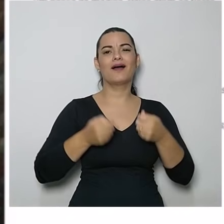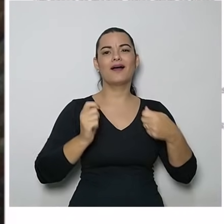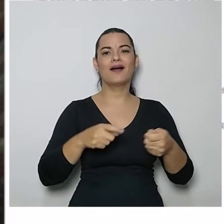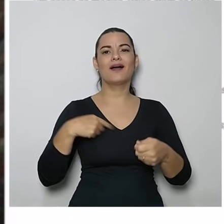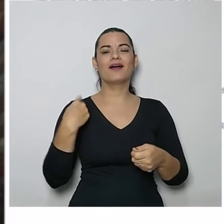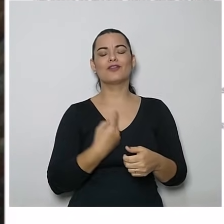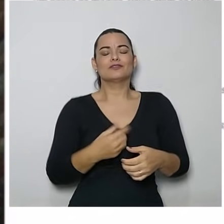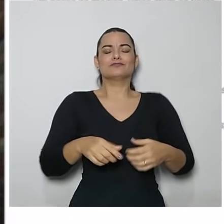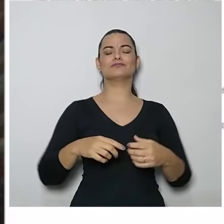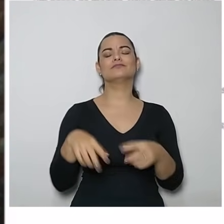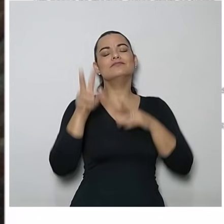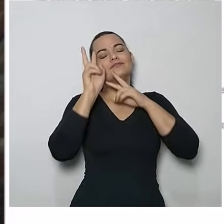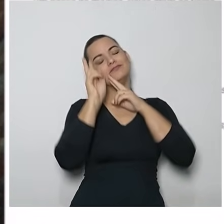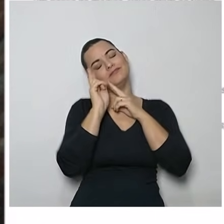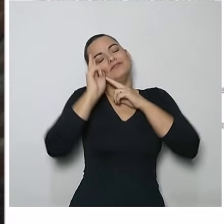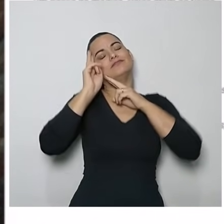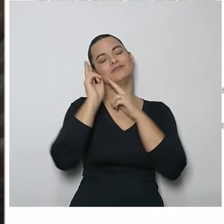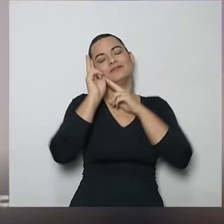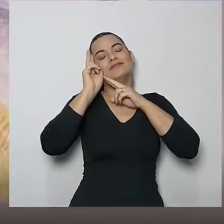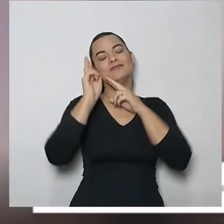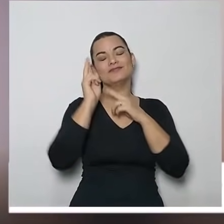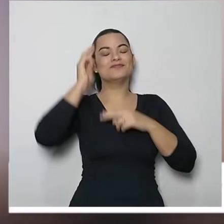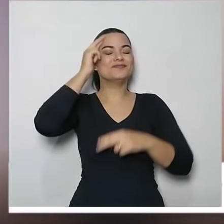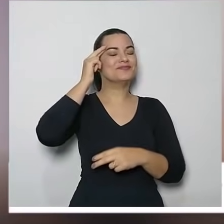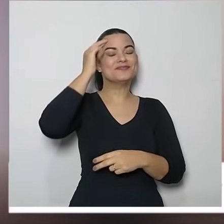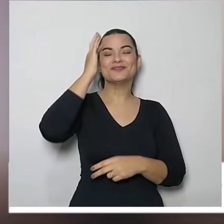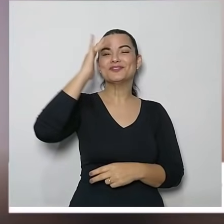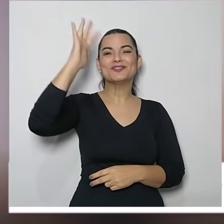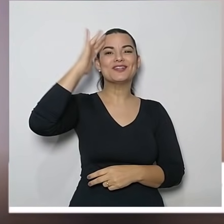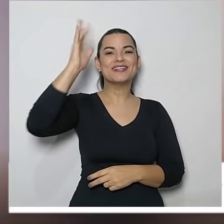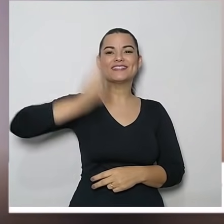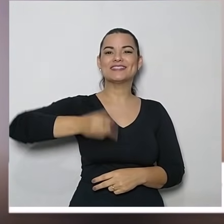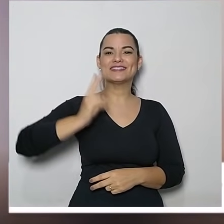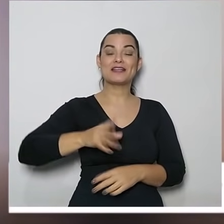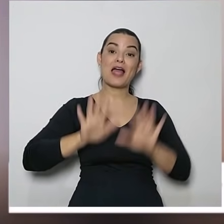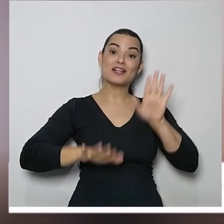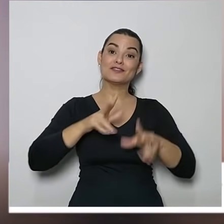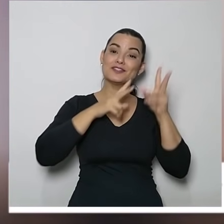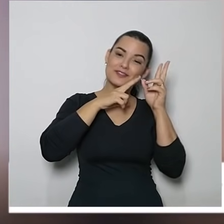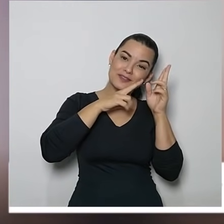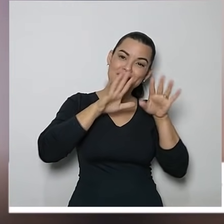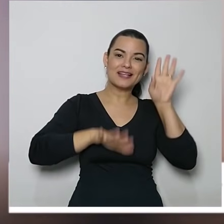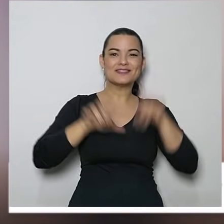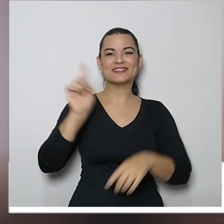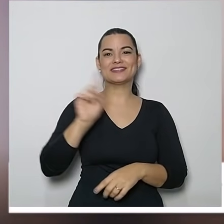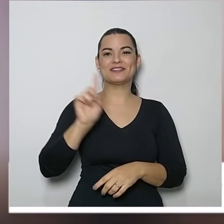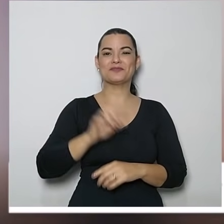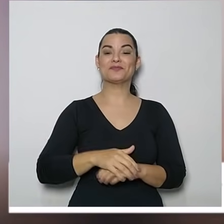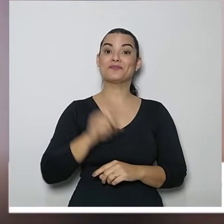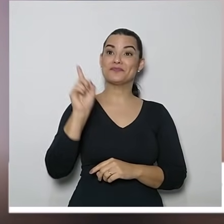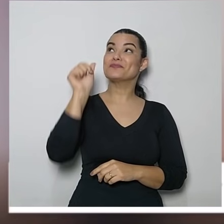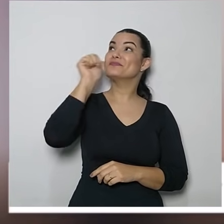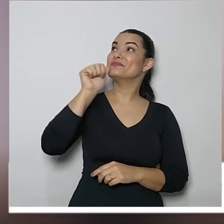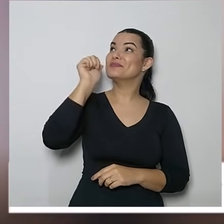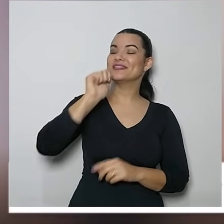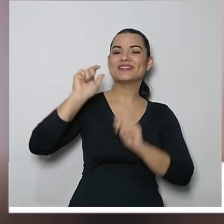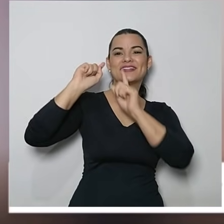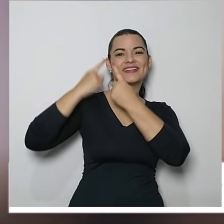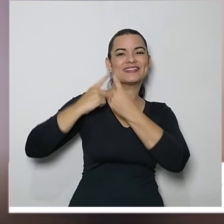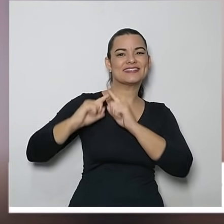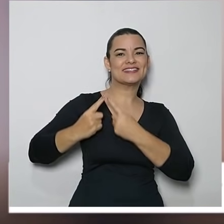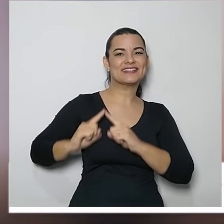de felicidade. Sonhávamos sempre, dormindo ou não. Menina com Tranças e Laços,